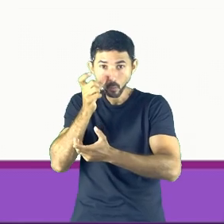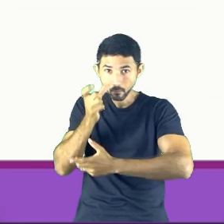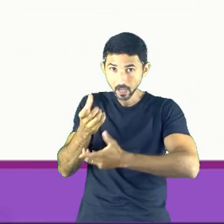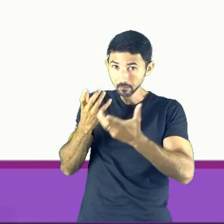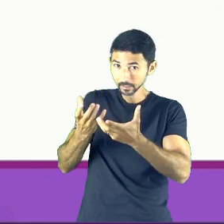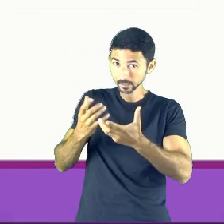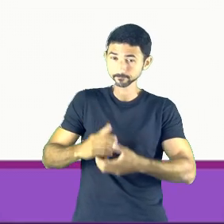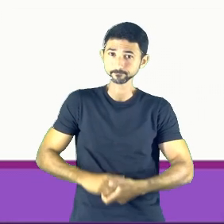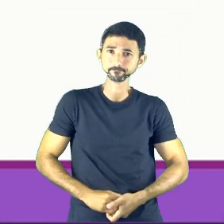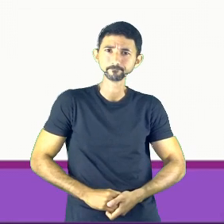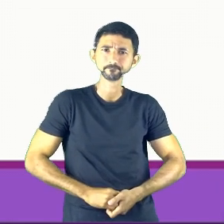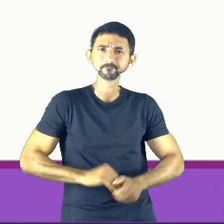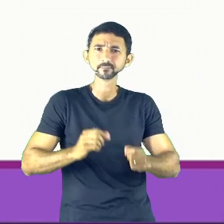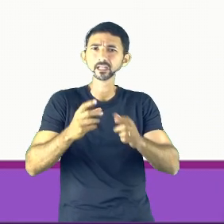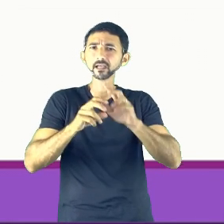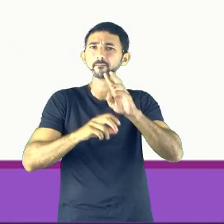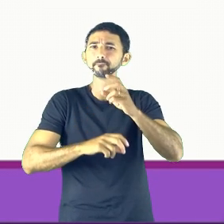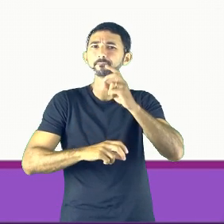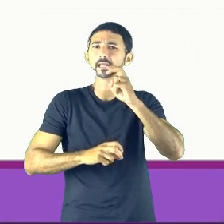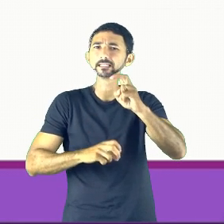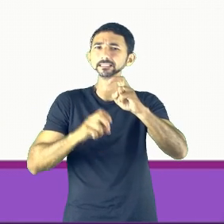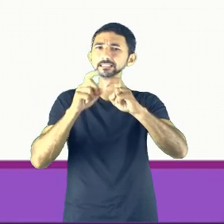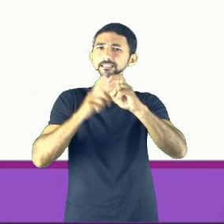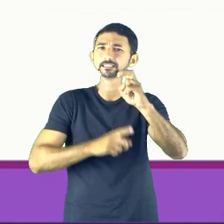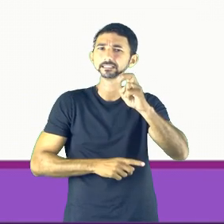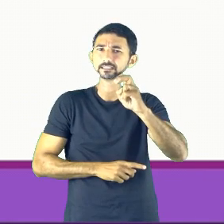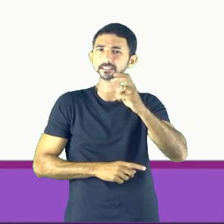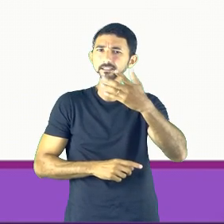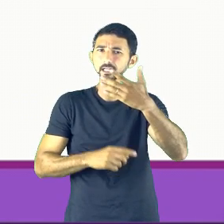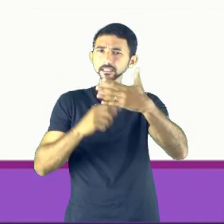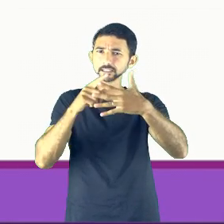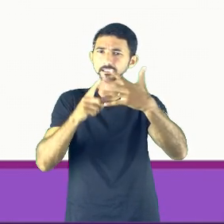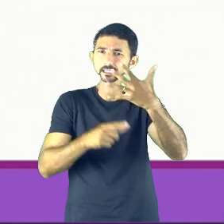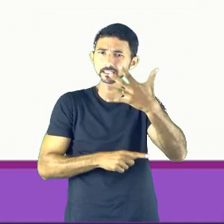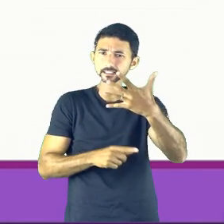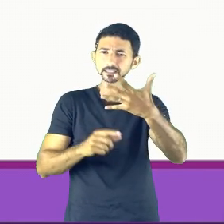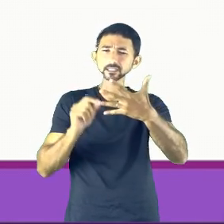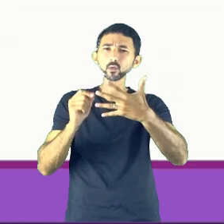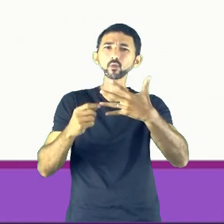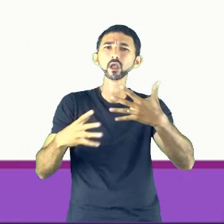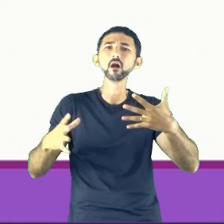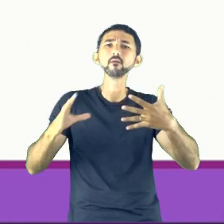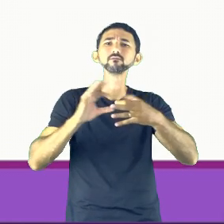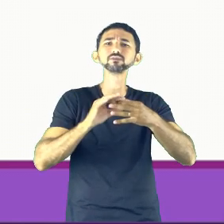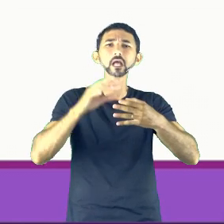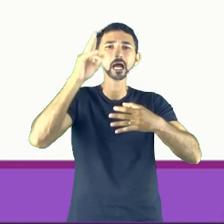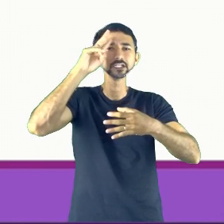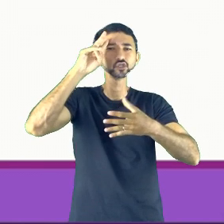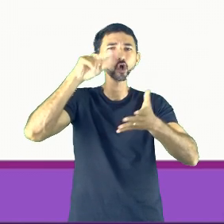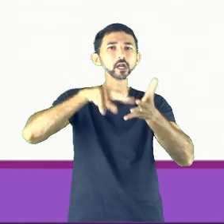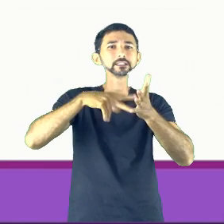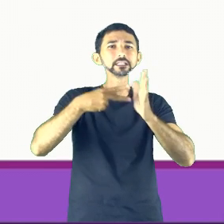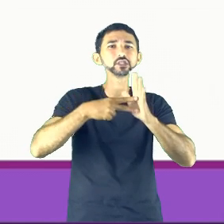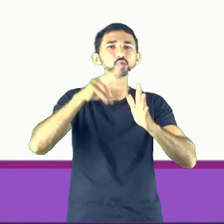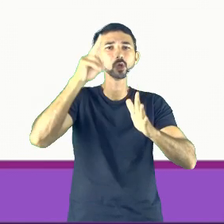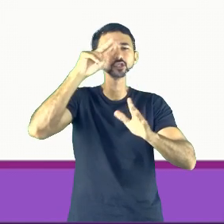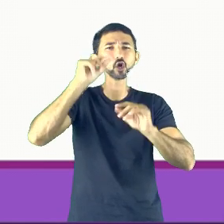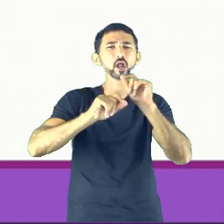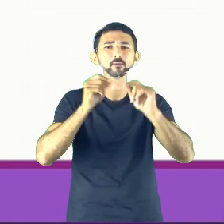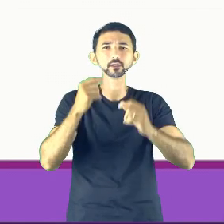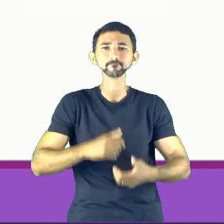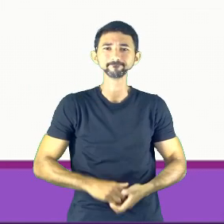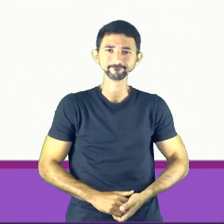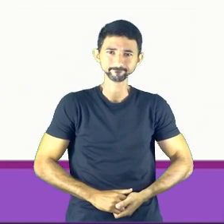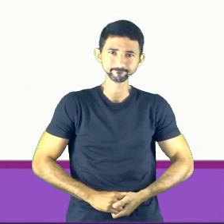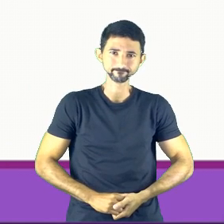quer comprar. E aí, qual dessas 5 opções está ligada realmente à fábula O Lobo e o